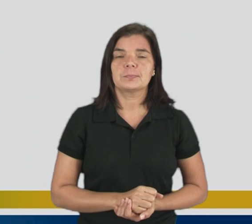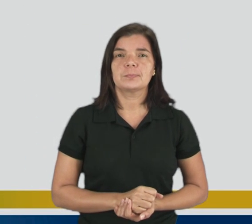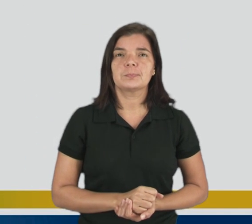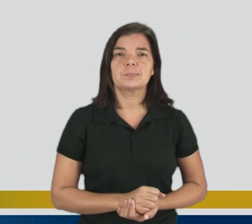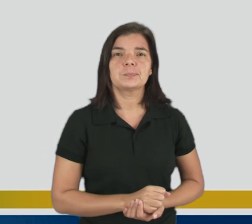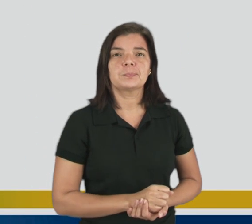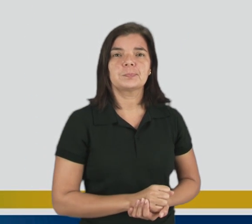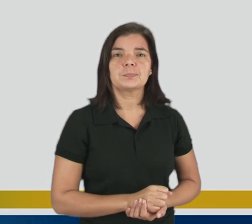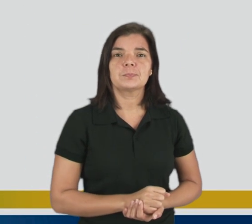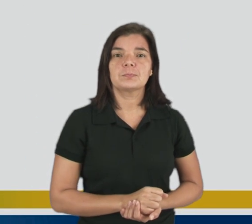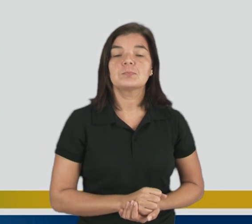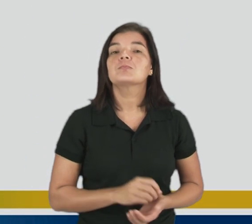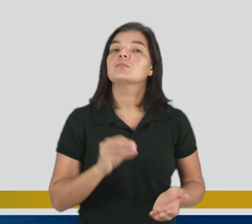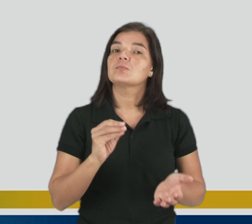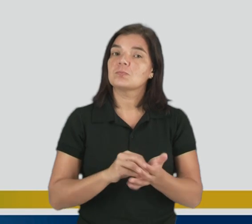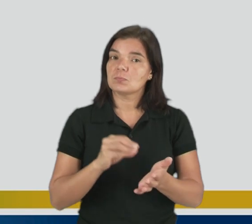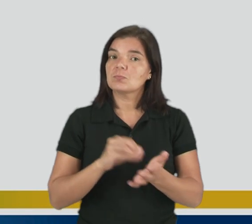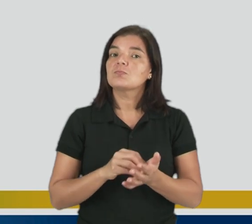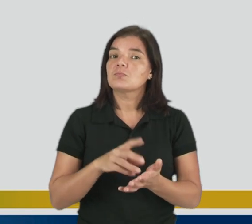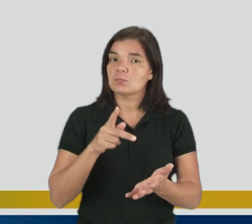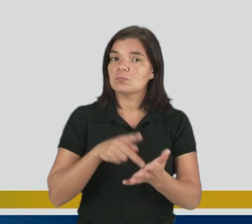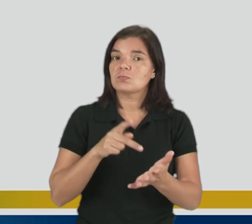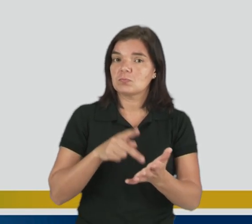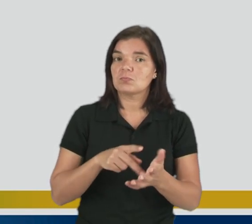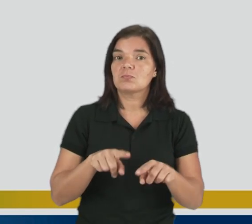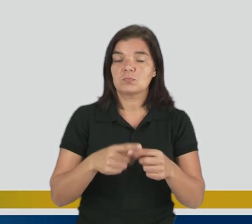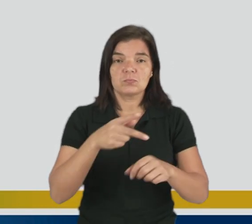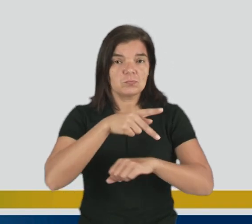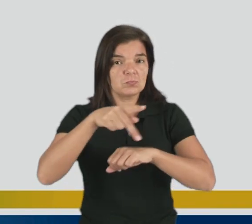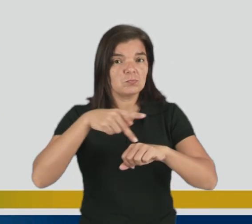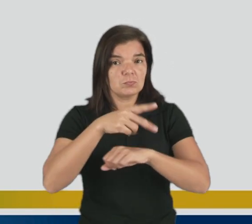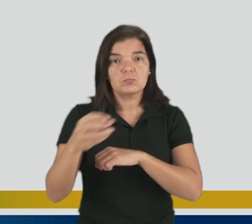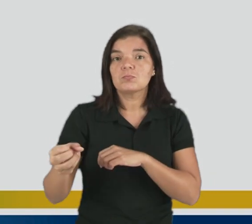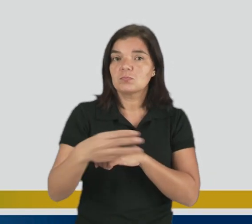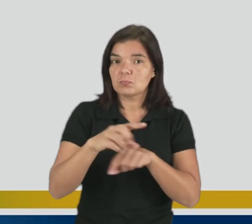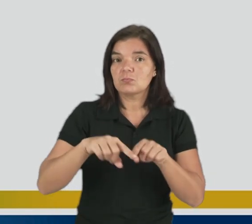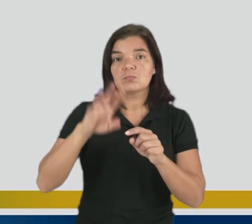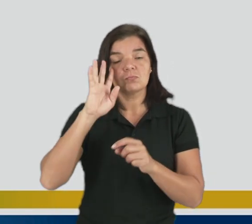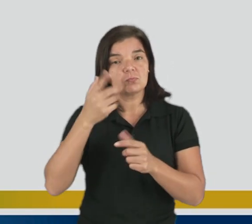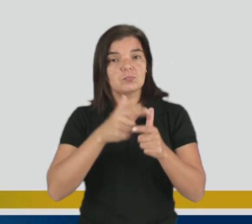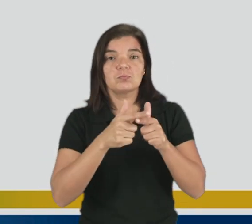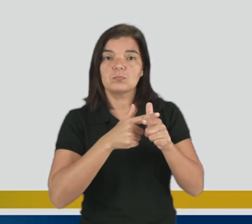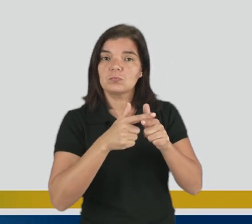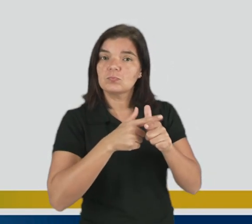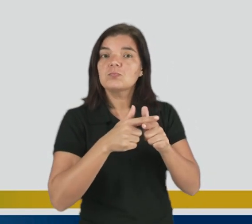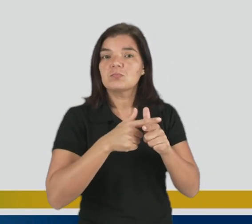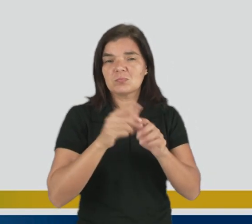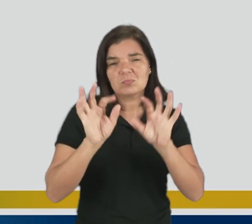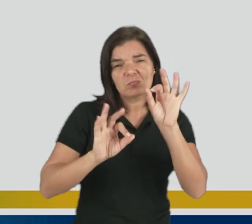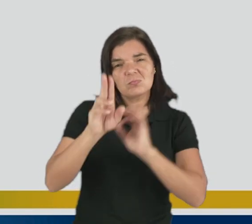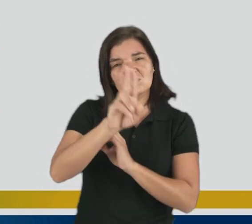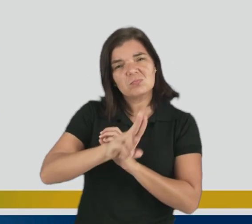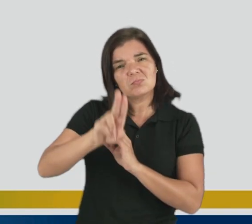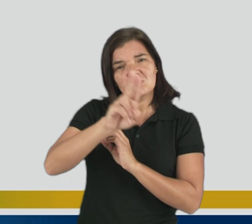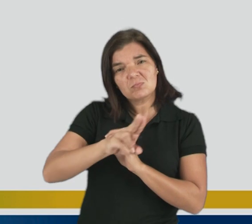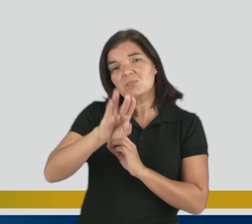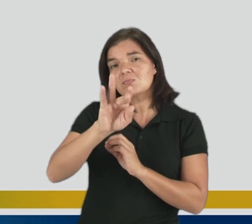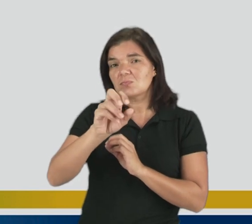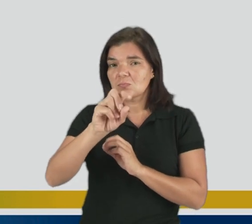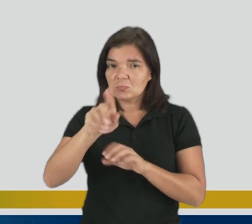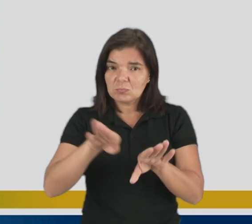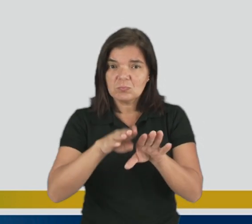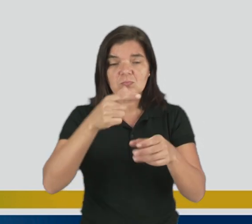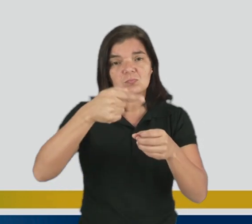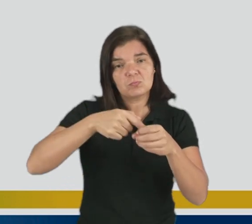Seguindo. Resta saber se de fato se tornará um país inovador, resolvendo os problemas na forma de uso dos